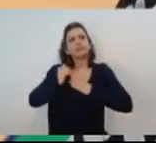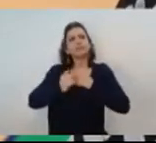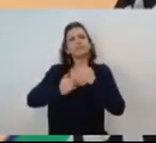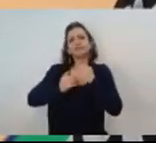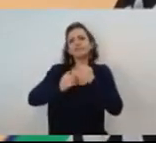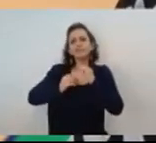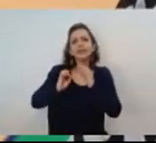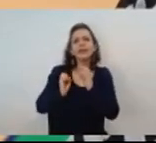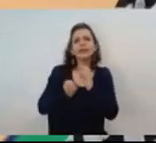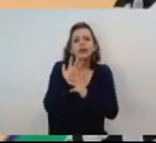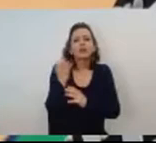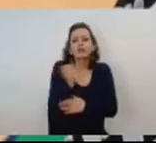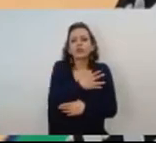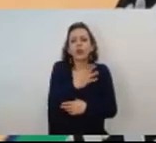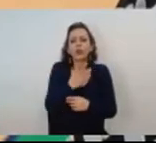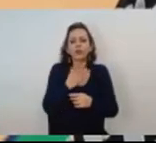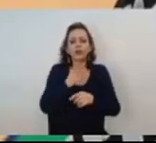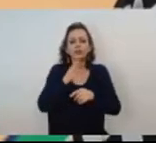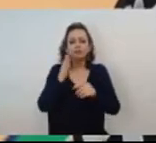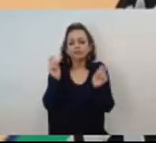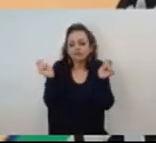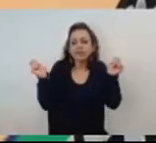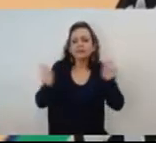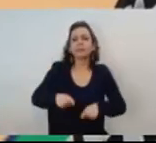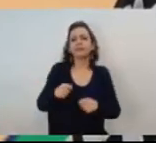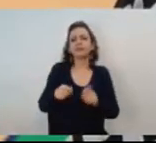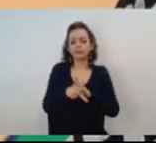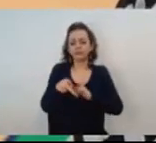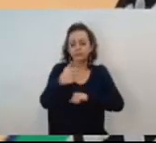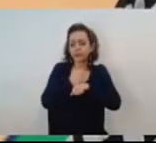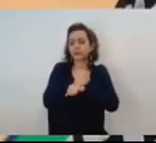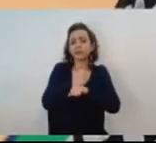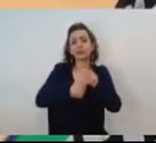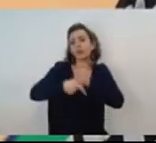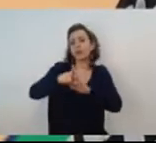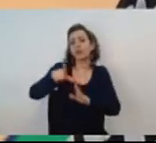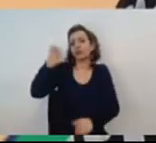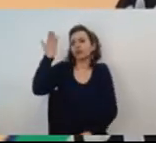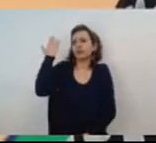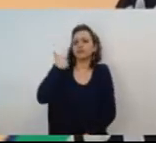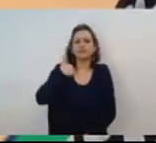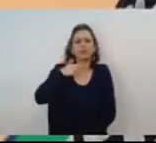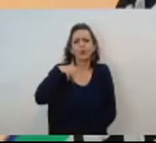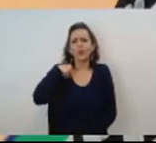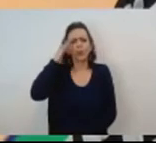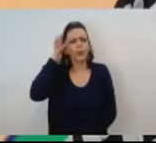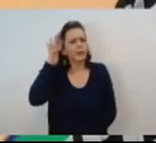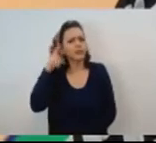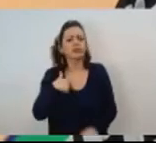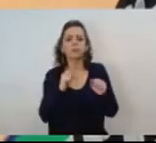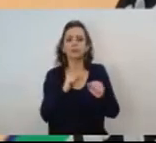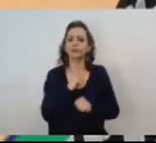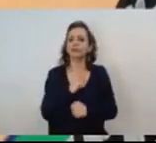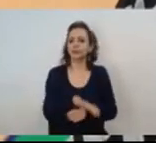adquirir de ter sabe desenvolver além de toda a todo de todo o incremento é